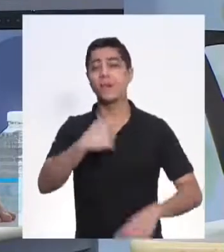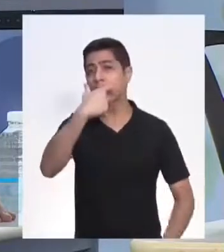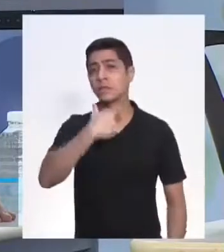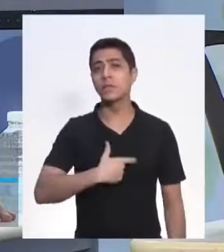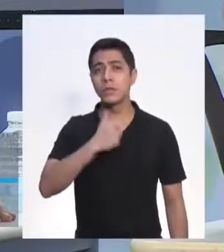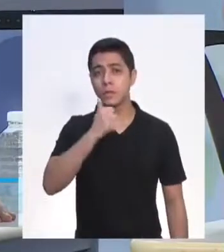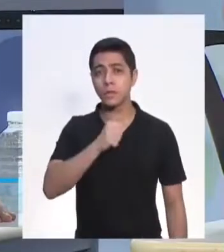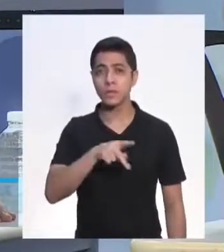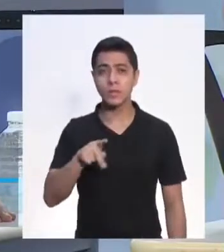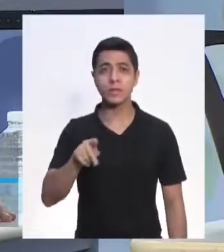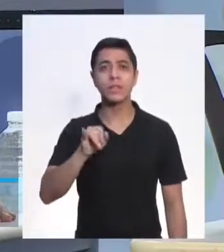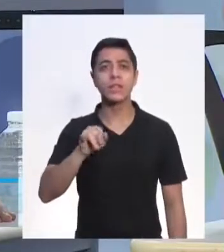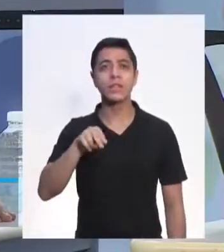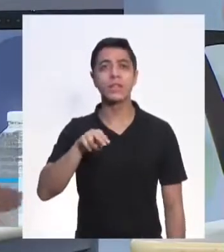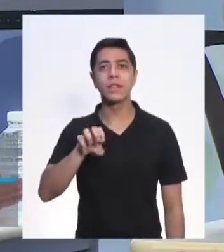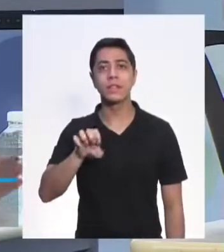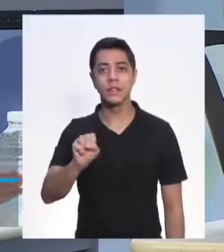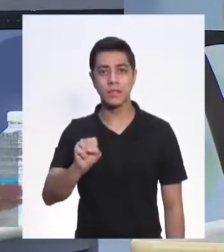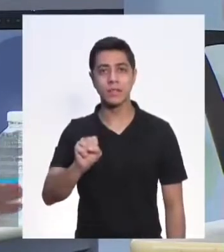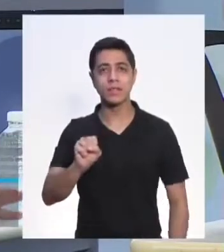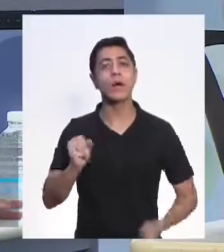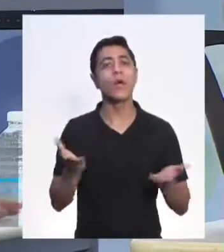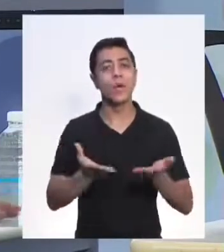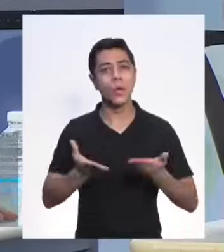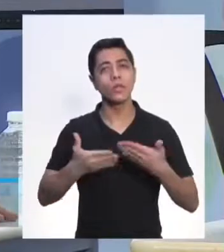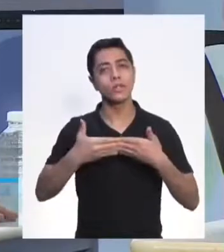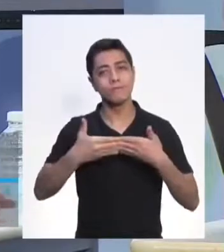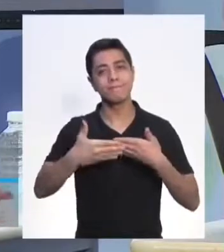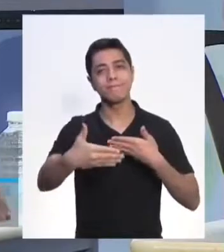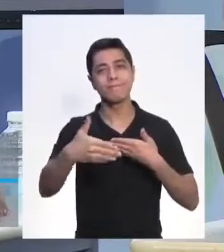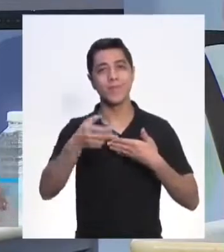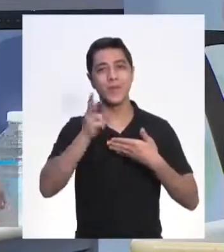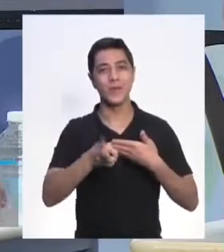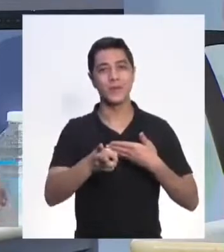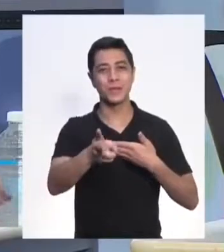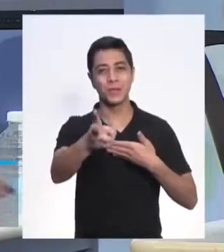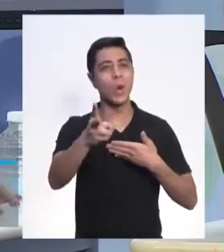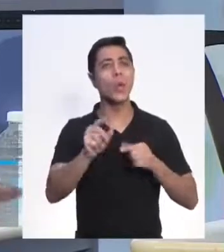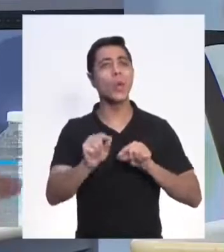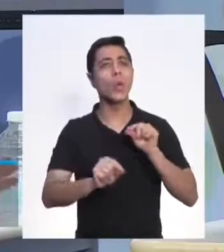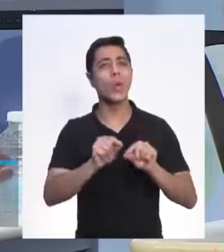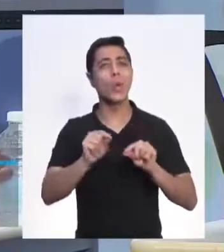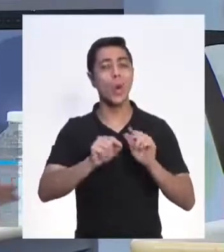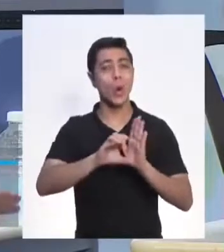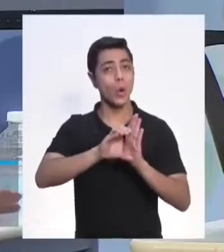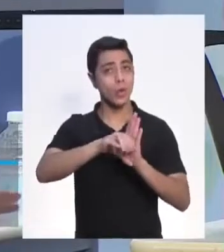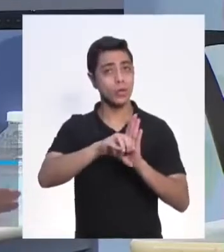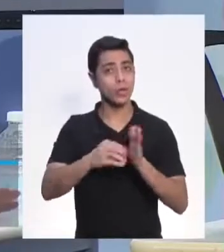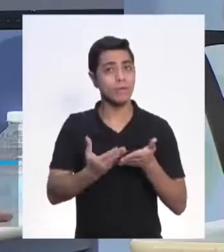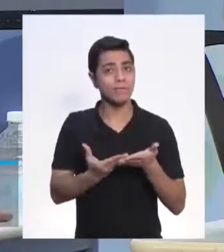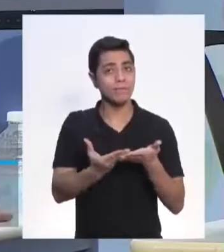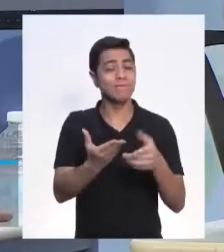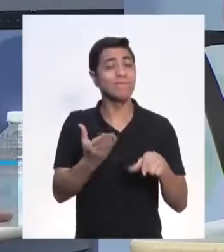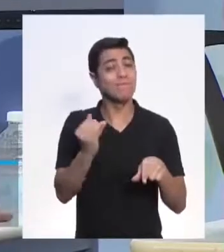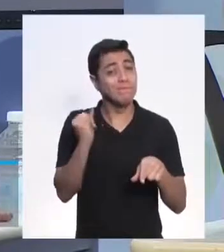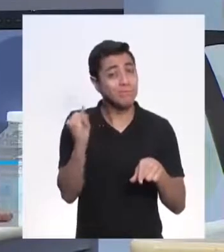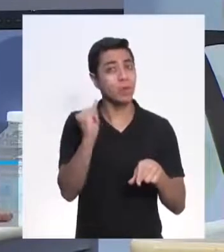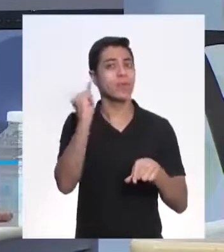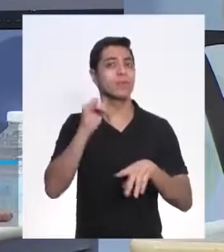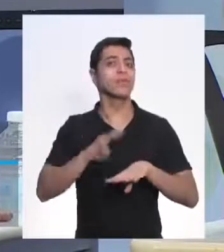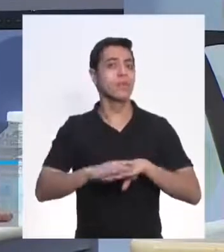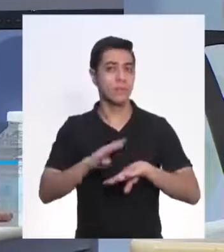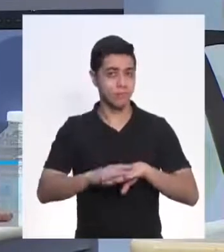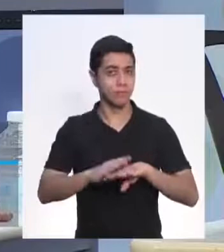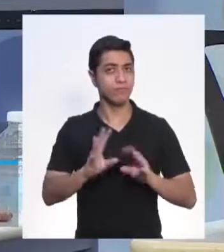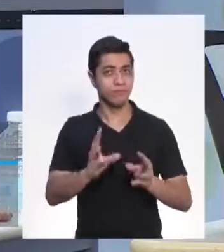professora Inês e hoje nós vamos dar continuidade à retomada de alguns conceitos importantes para a matemática.